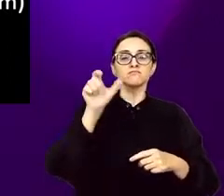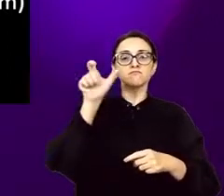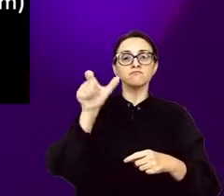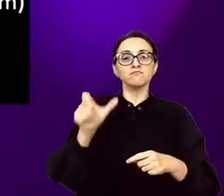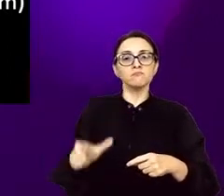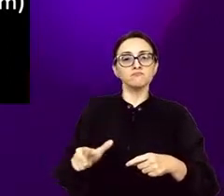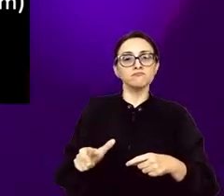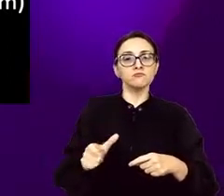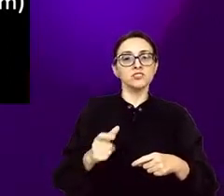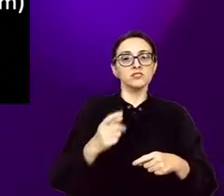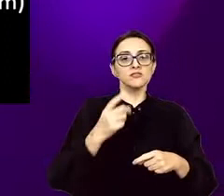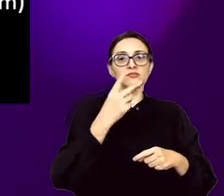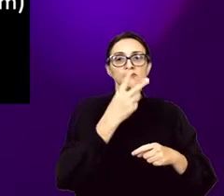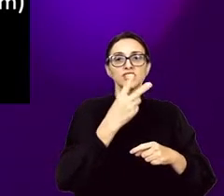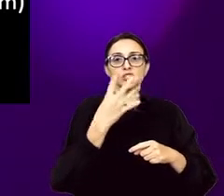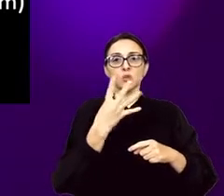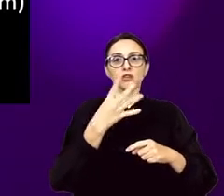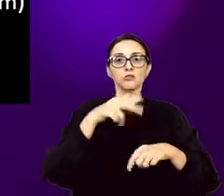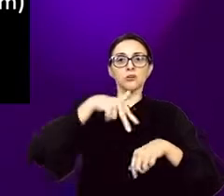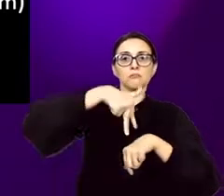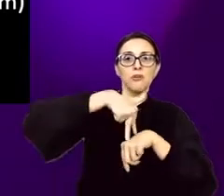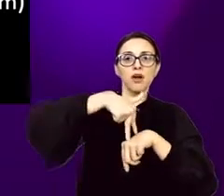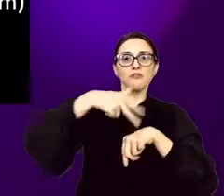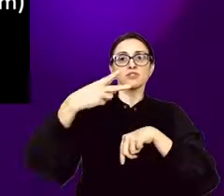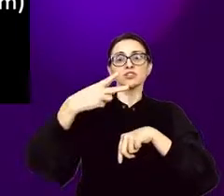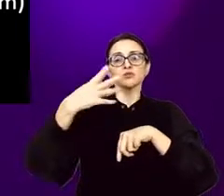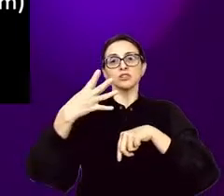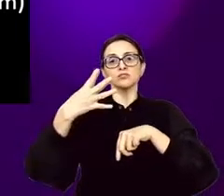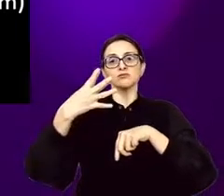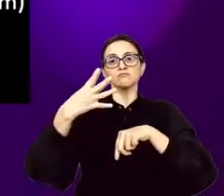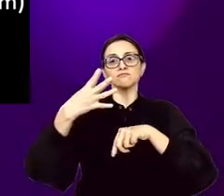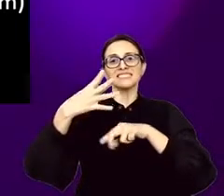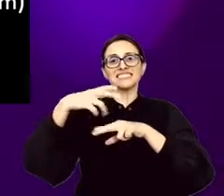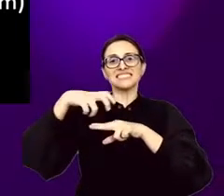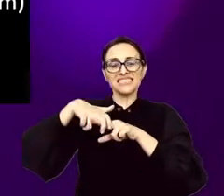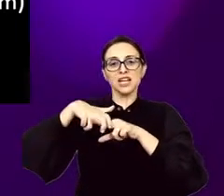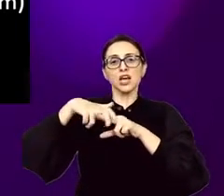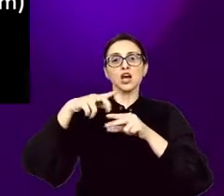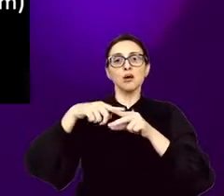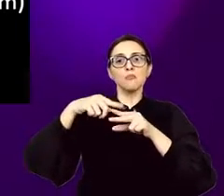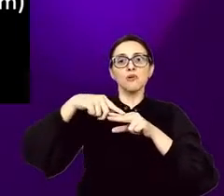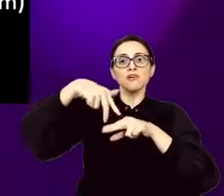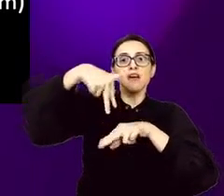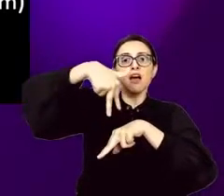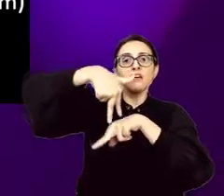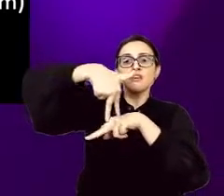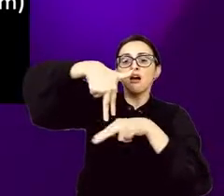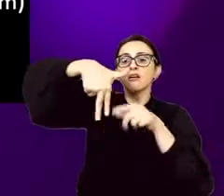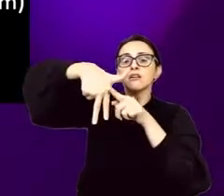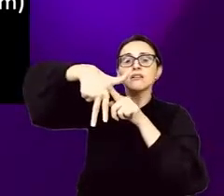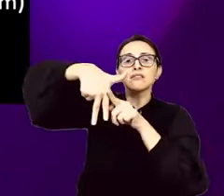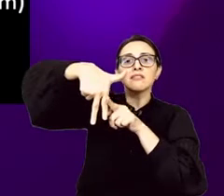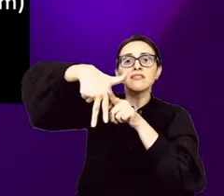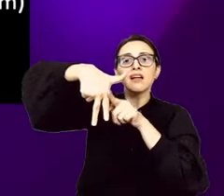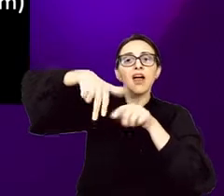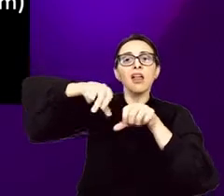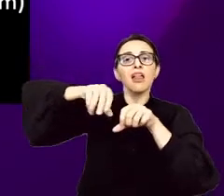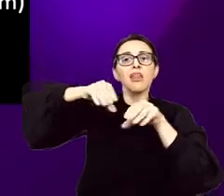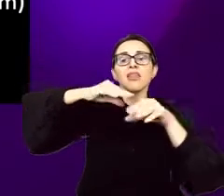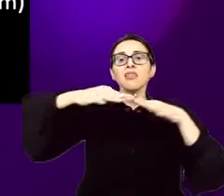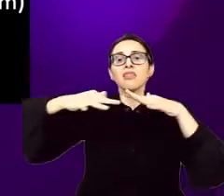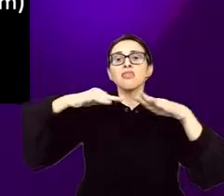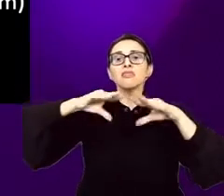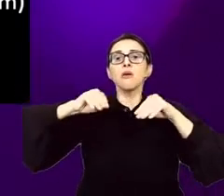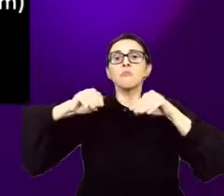24 em pé e sentado, aí você precisa mudar a posição do seu cup, porque a sua pelve ela não está mexendo. Então, se você não mudar